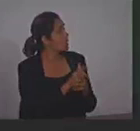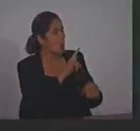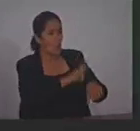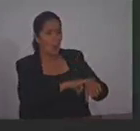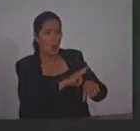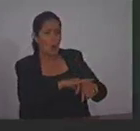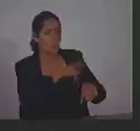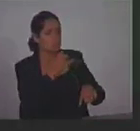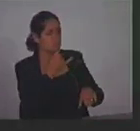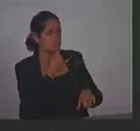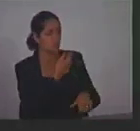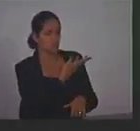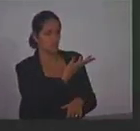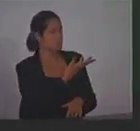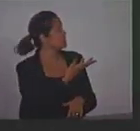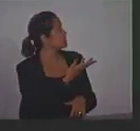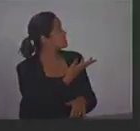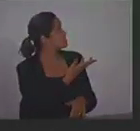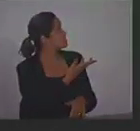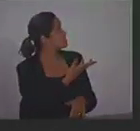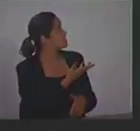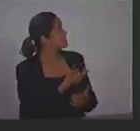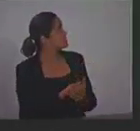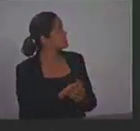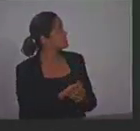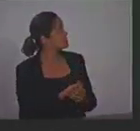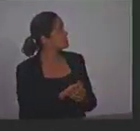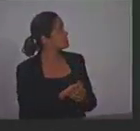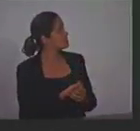dos banheiros. Banheiro para deficiente servindo de depósito.